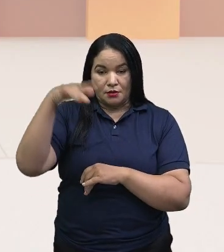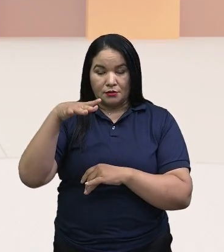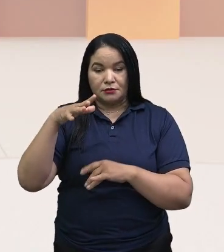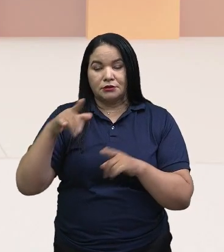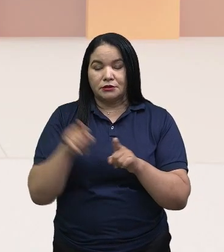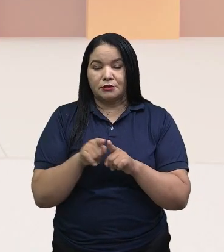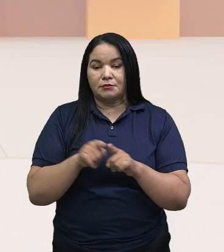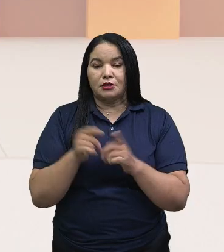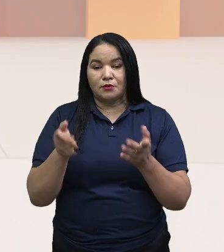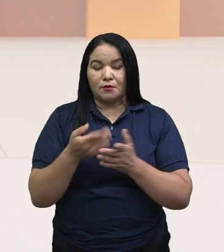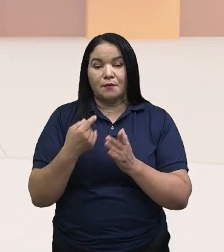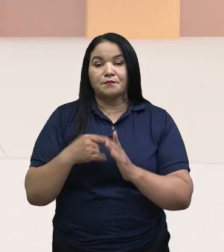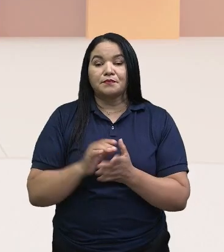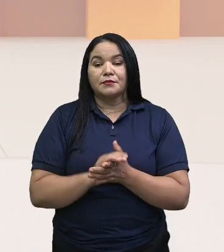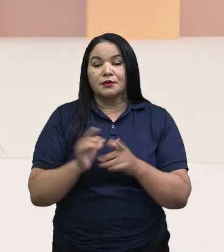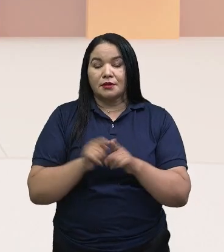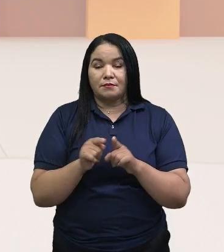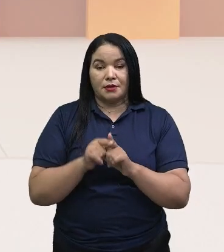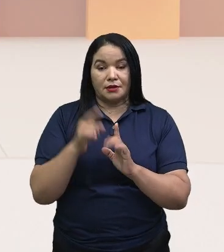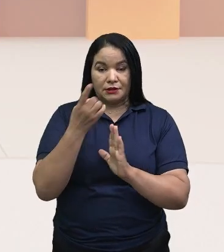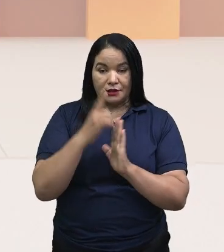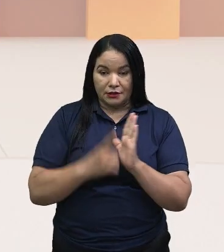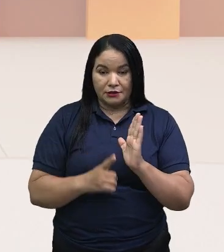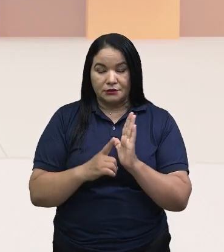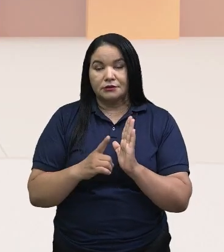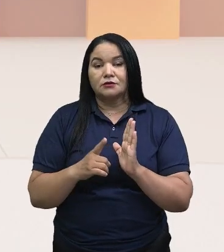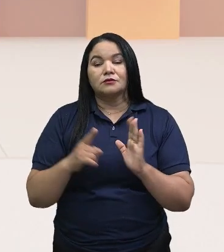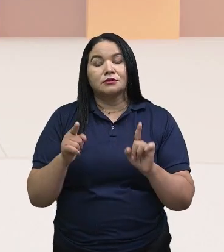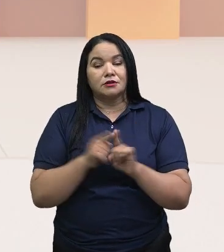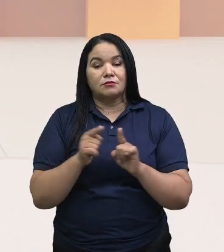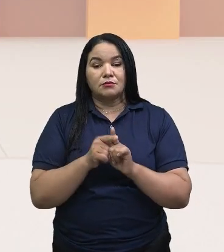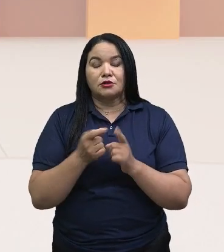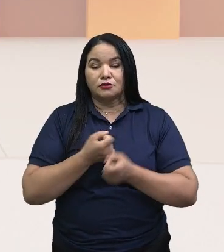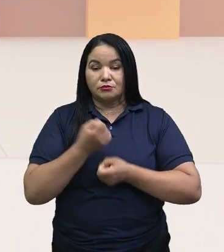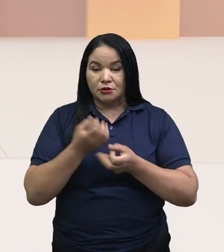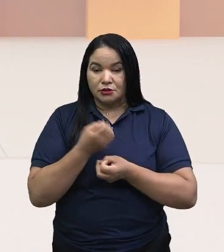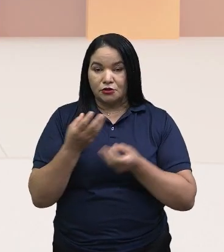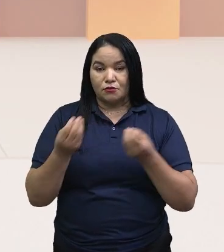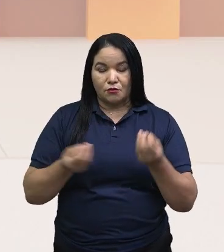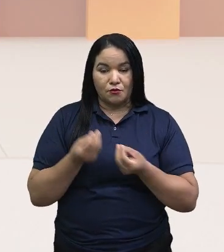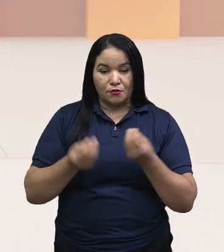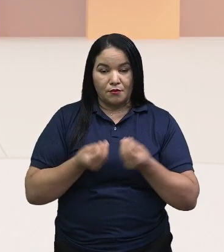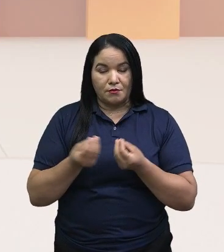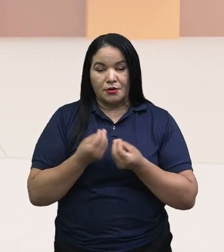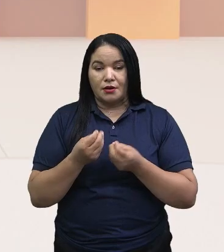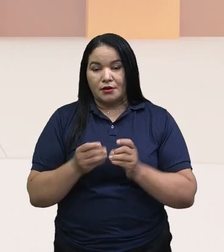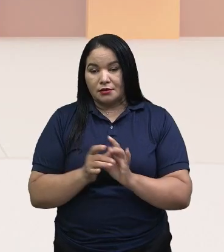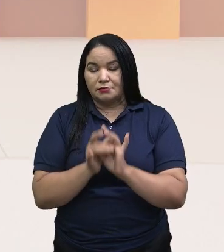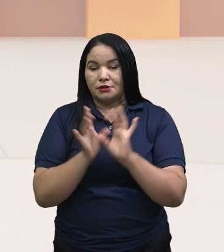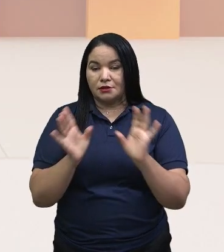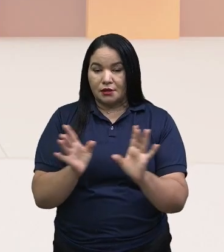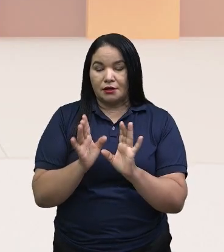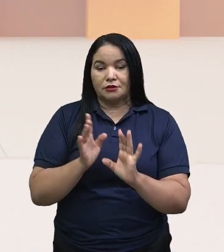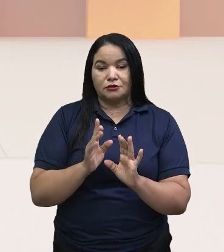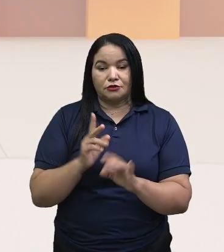dessa declaração, já aí expressões como liberdade